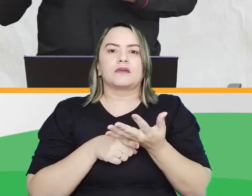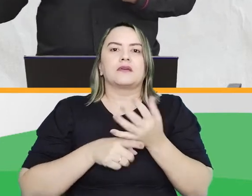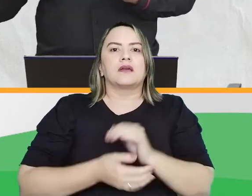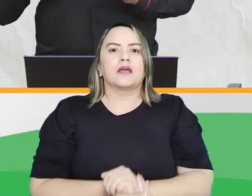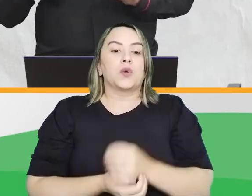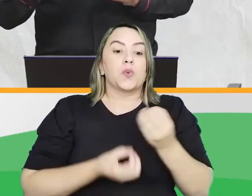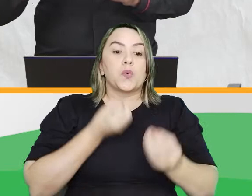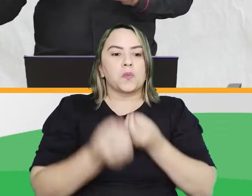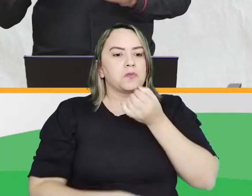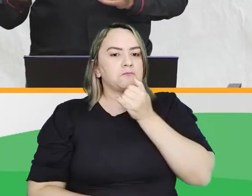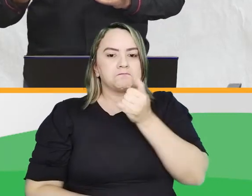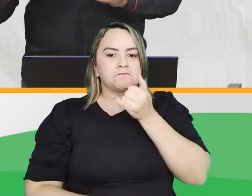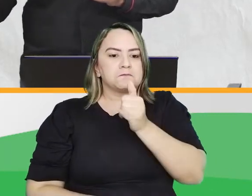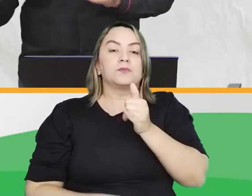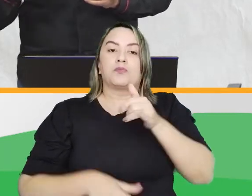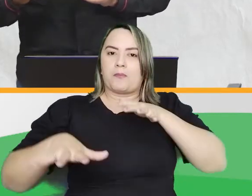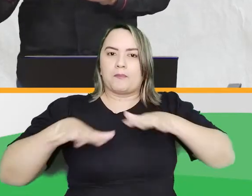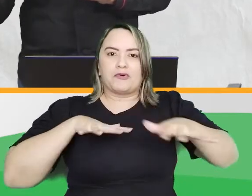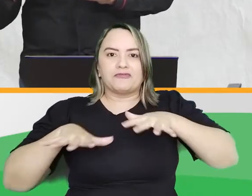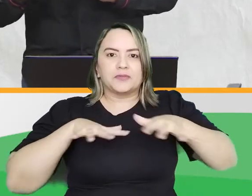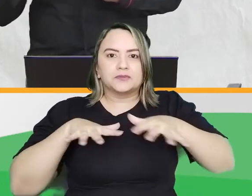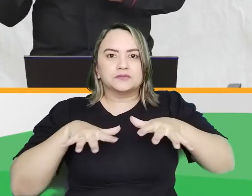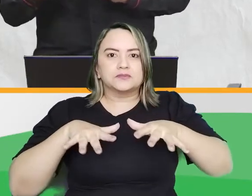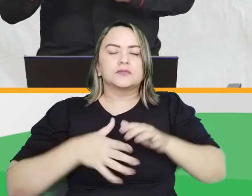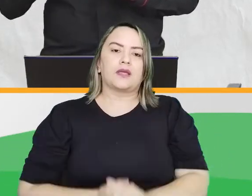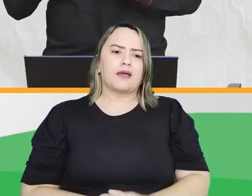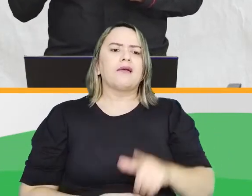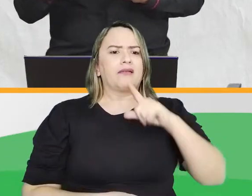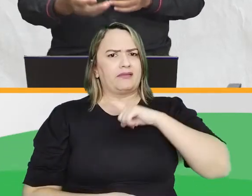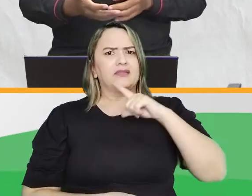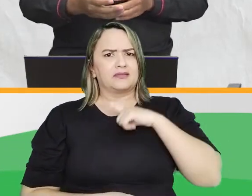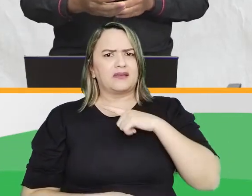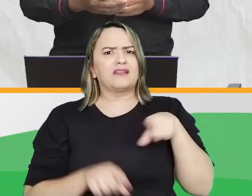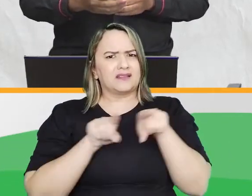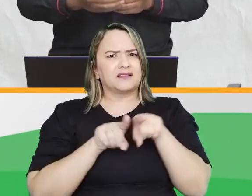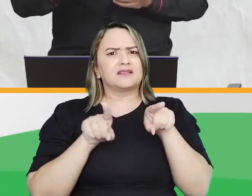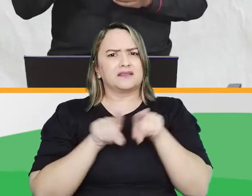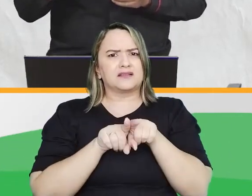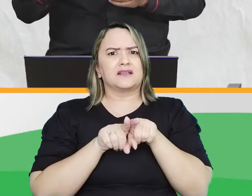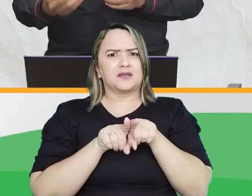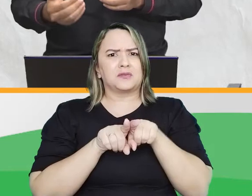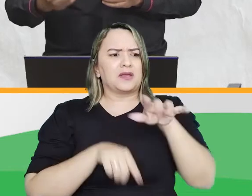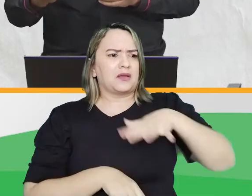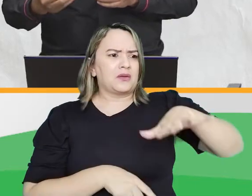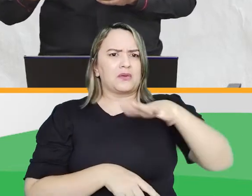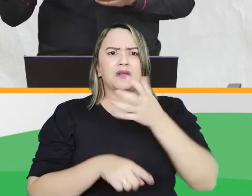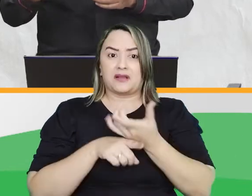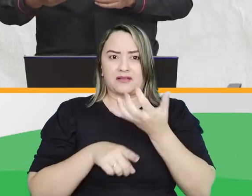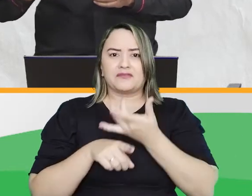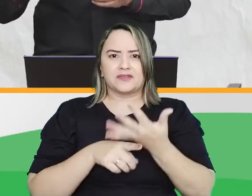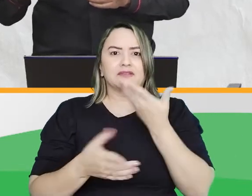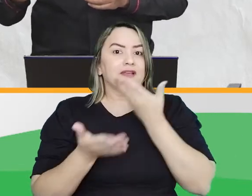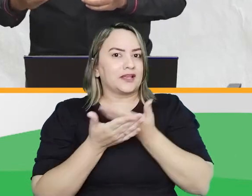física que estuda o comportamento de cargas elétricas em movimento. Professor, existe um ramo da física que